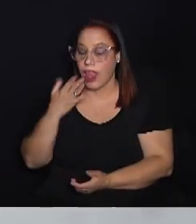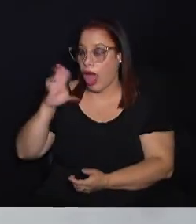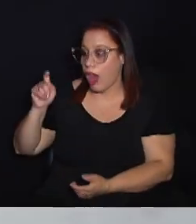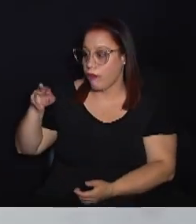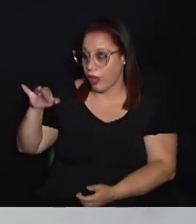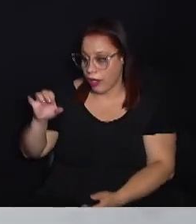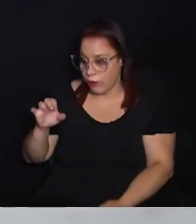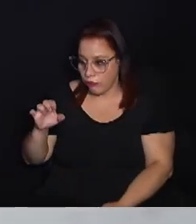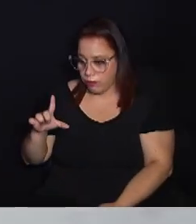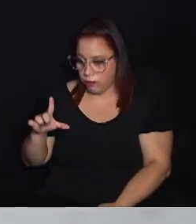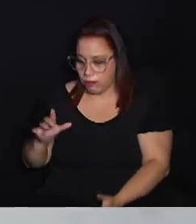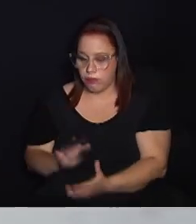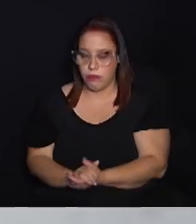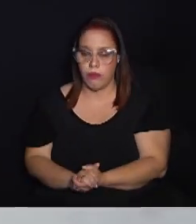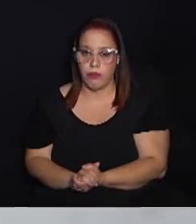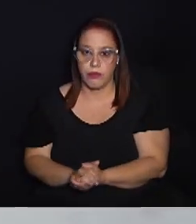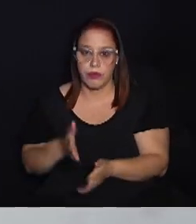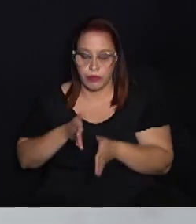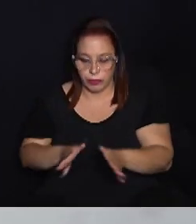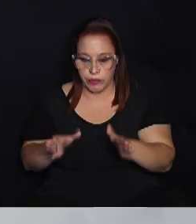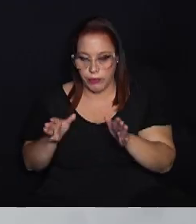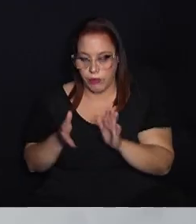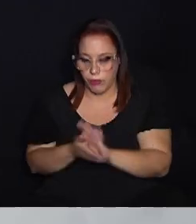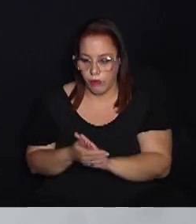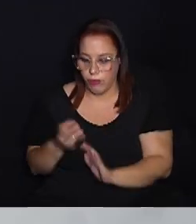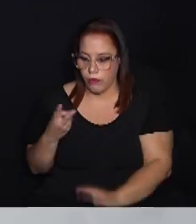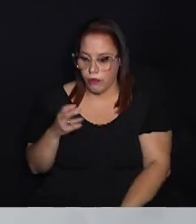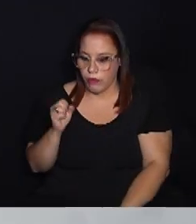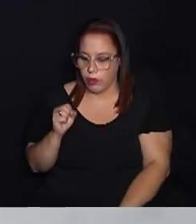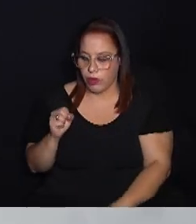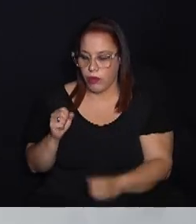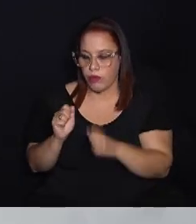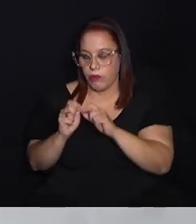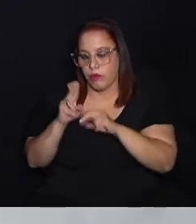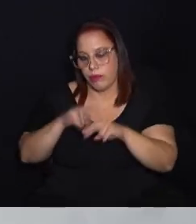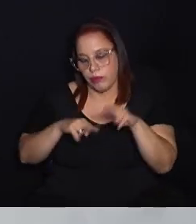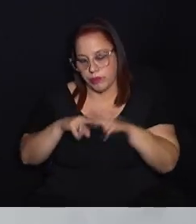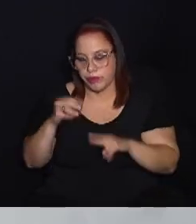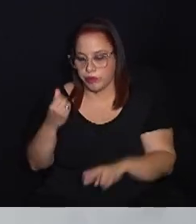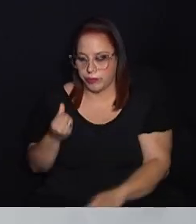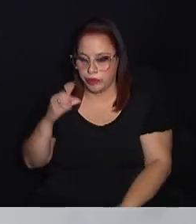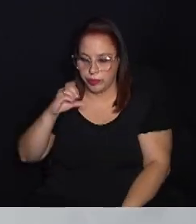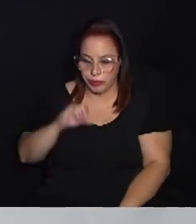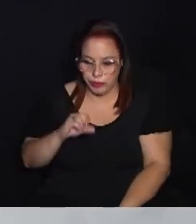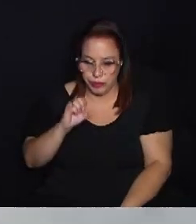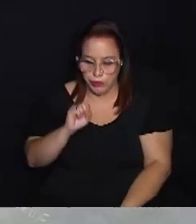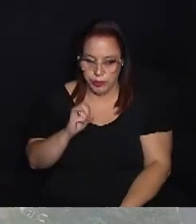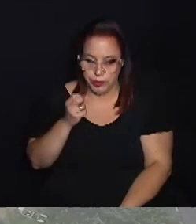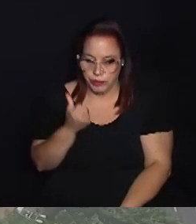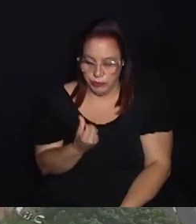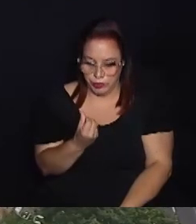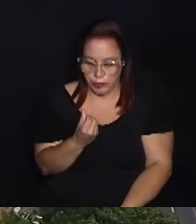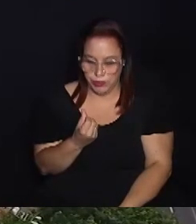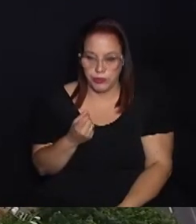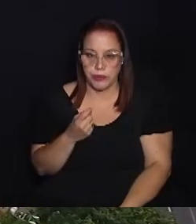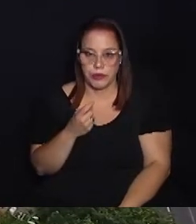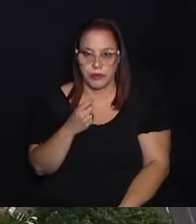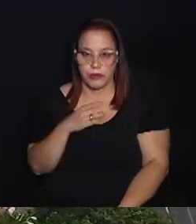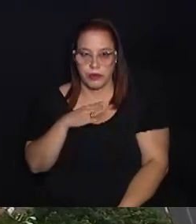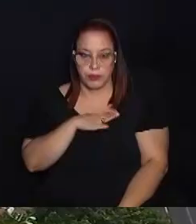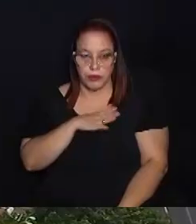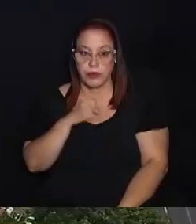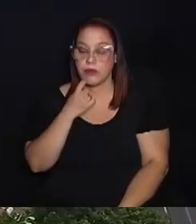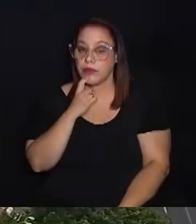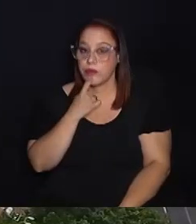Rafael Fernando zimbaldi nasceu no dia 28 de julho de 1981 na cidade de